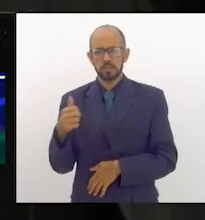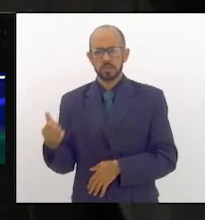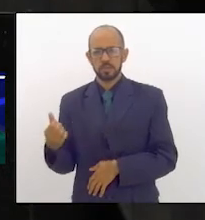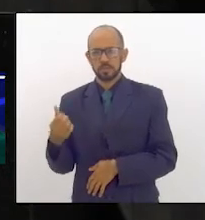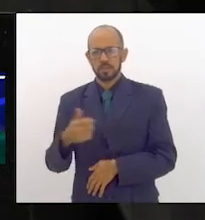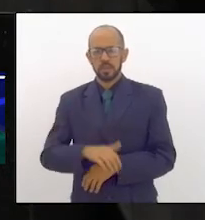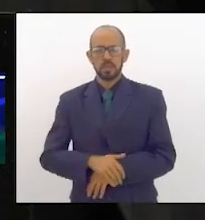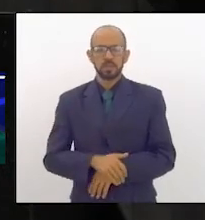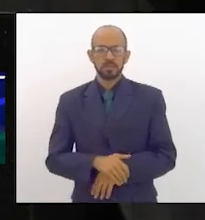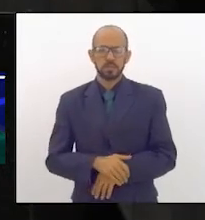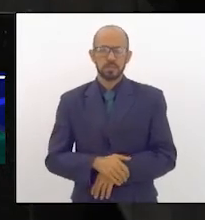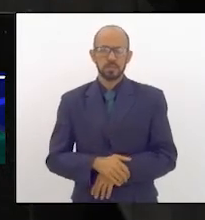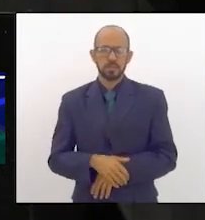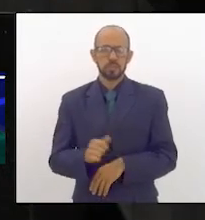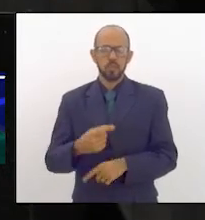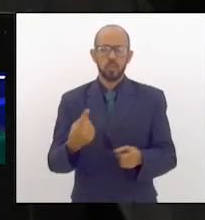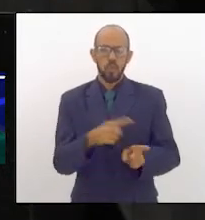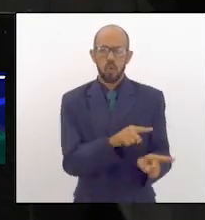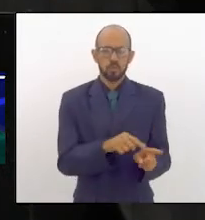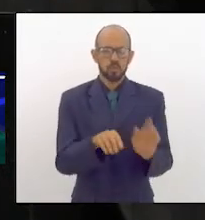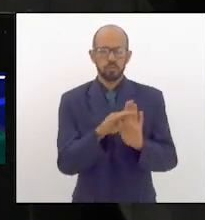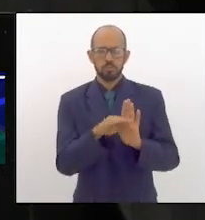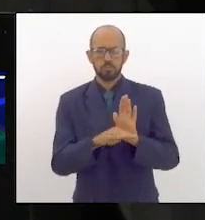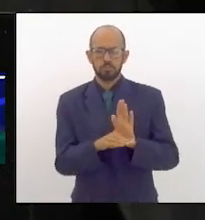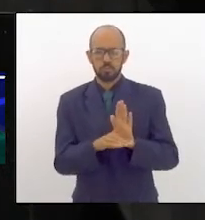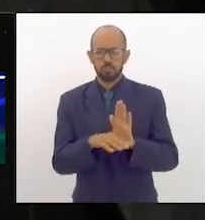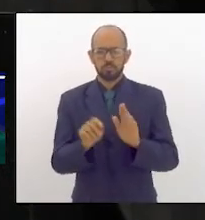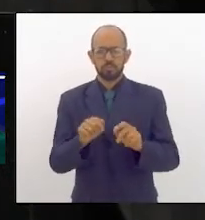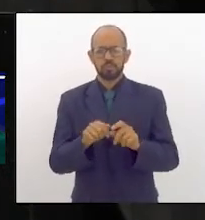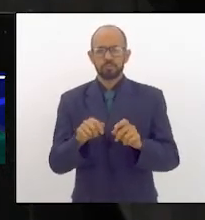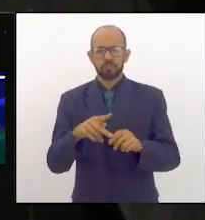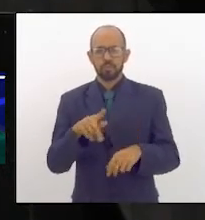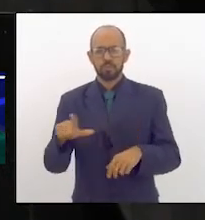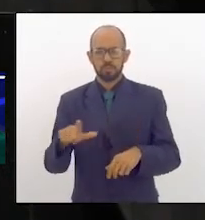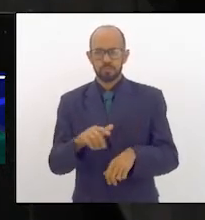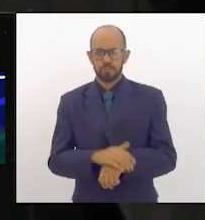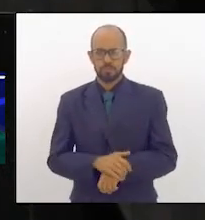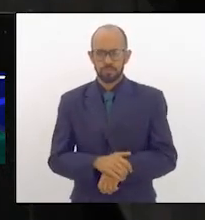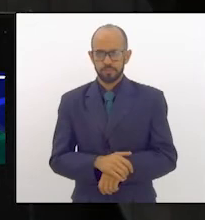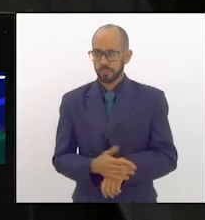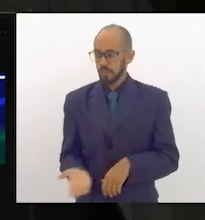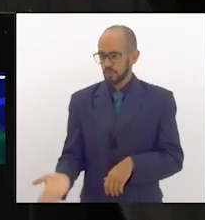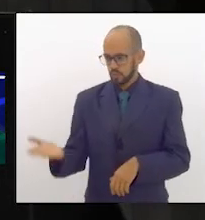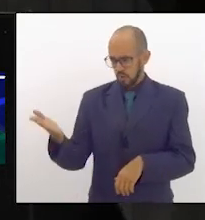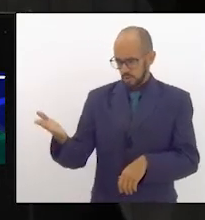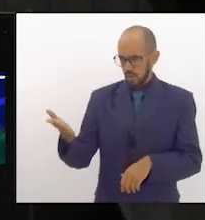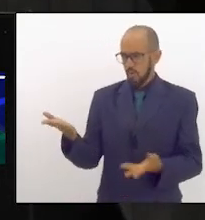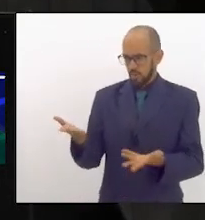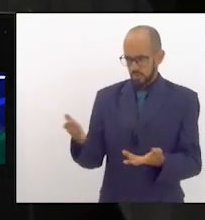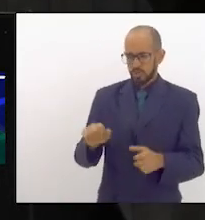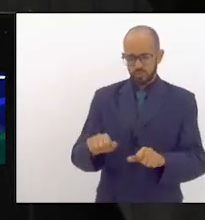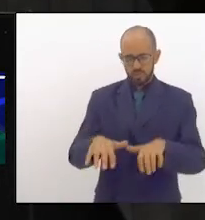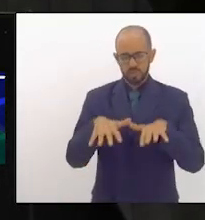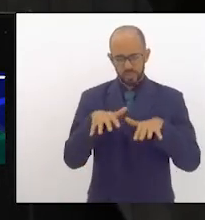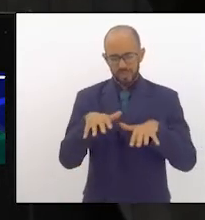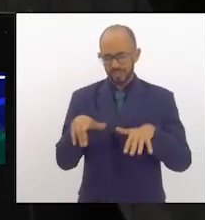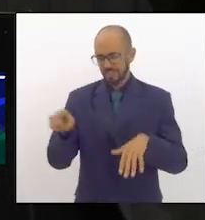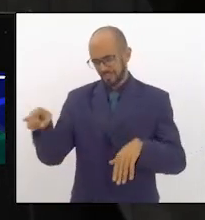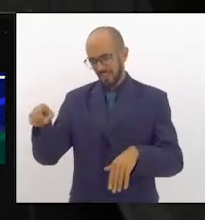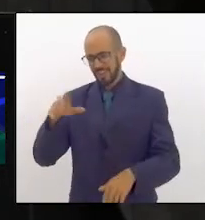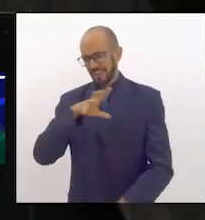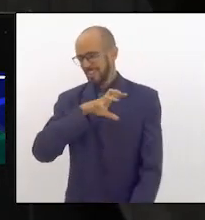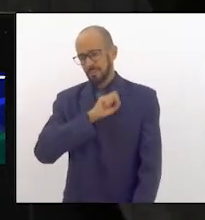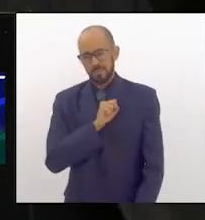é contra o projeto o programa Jovem Aprendiz Aliás hoje no auditório tia Ju vossa excelência' e adorar vários